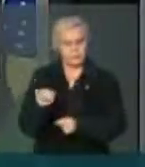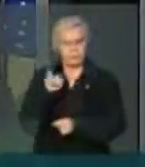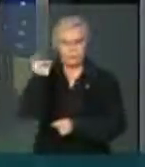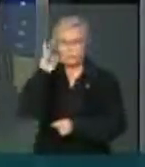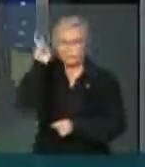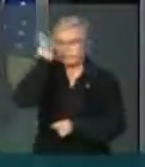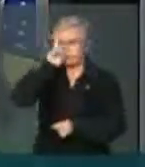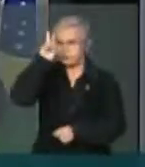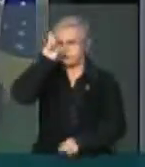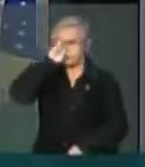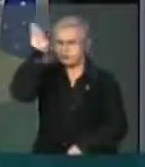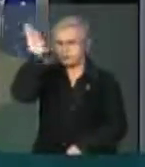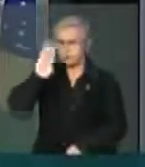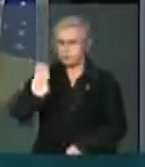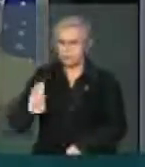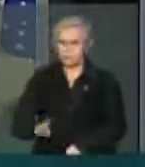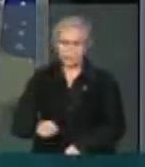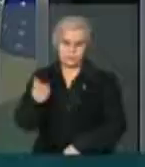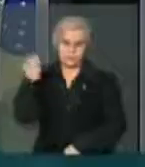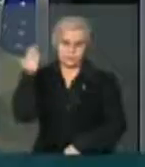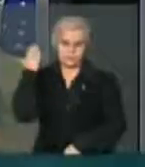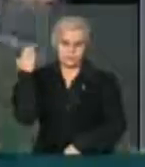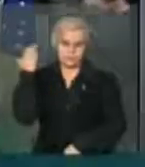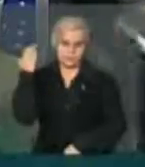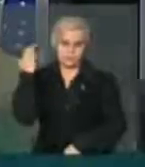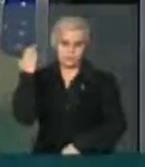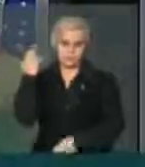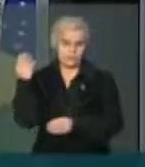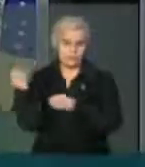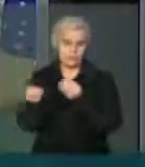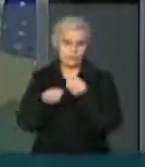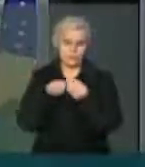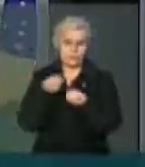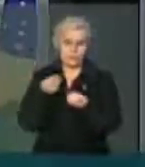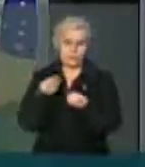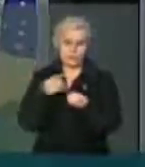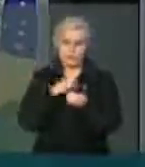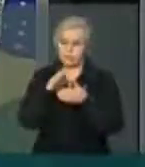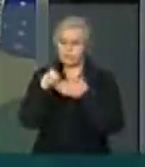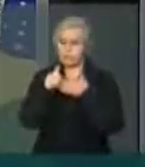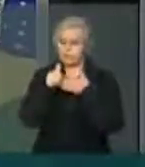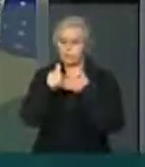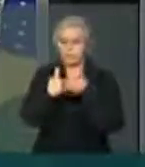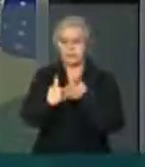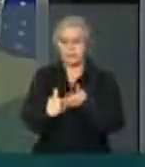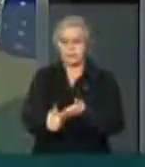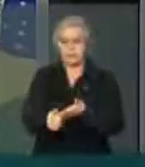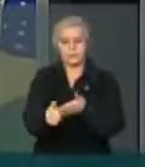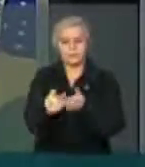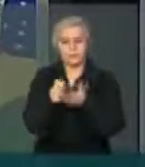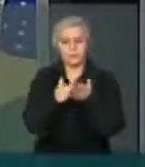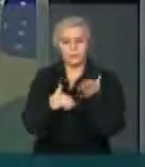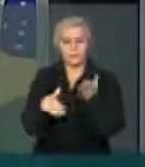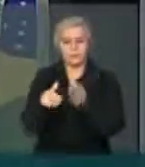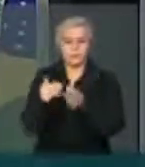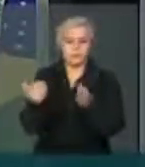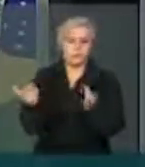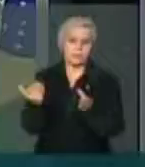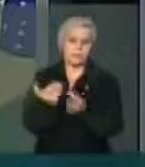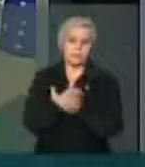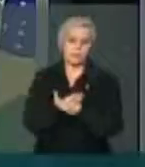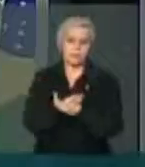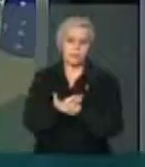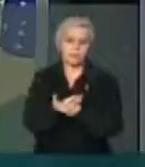história brasileira, pela maneira como se conduziu todo o processo